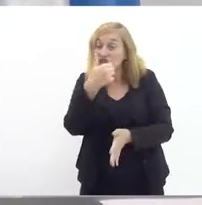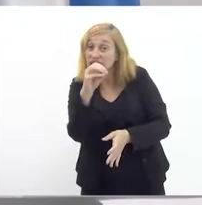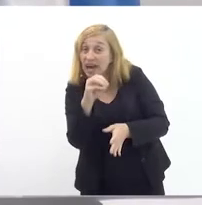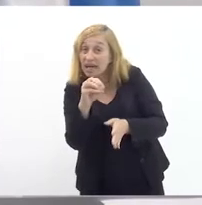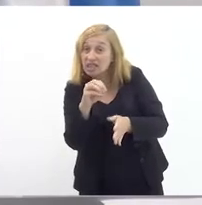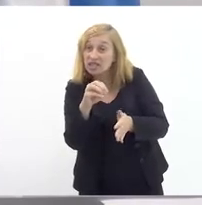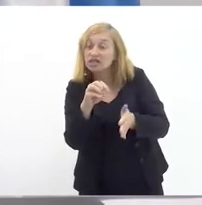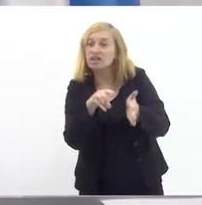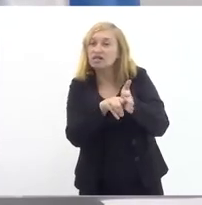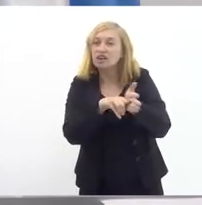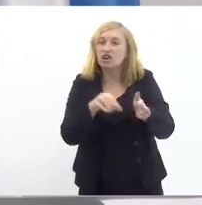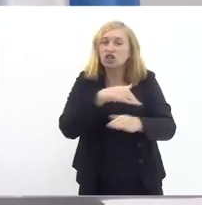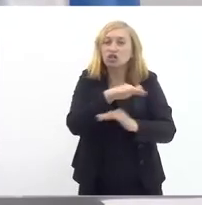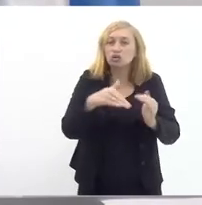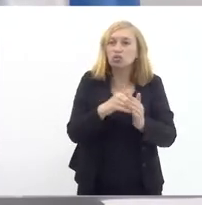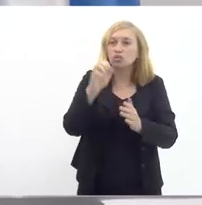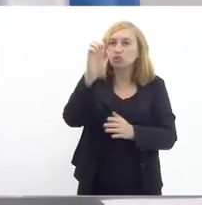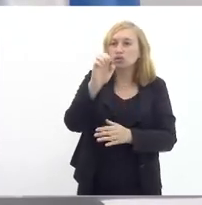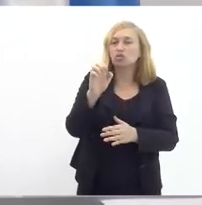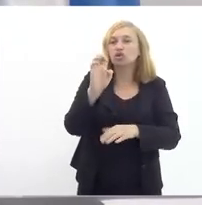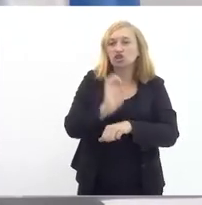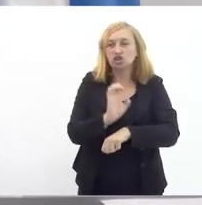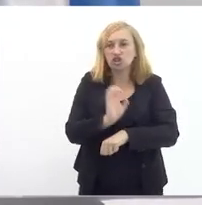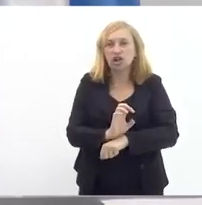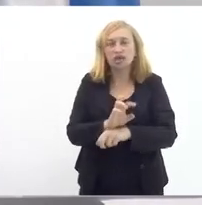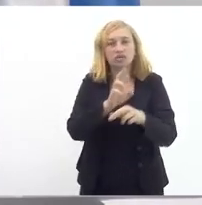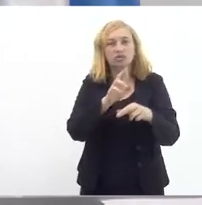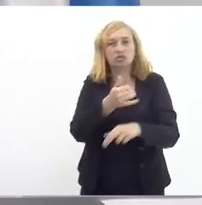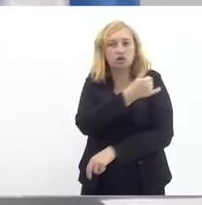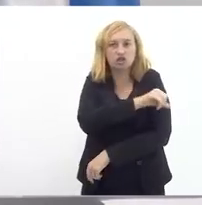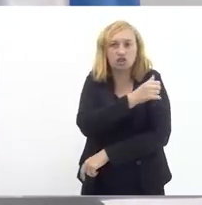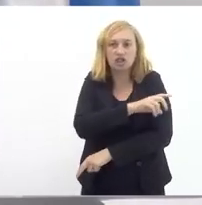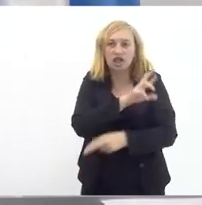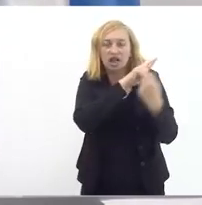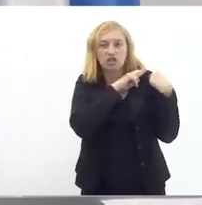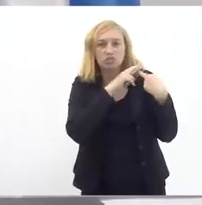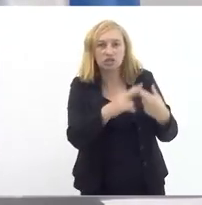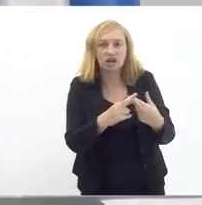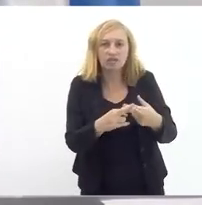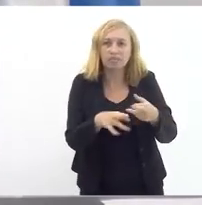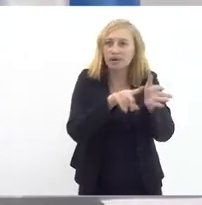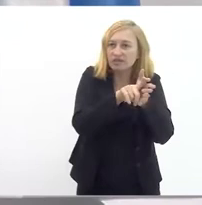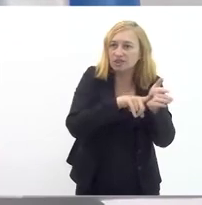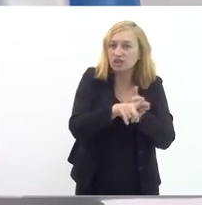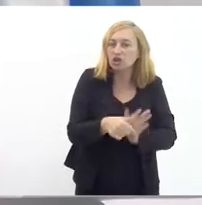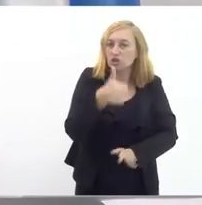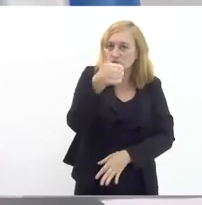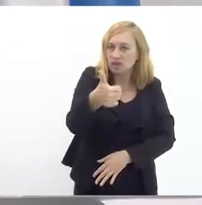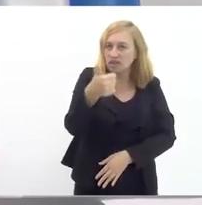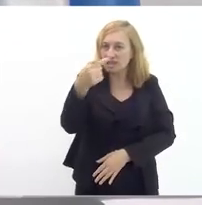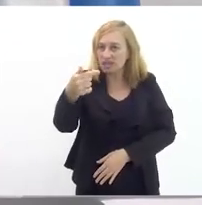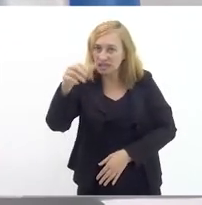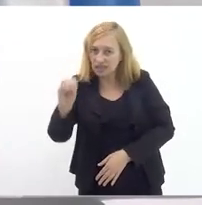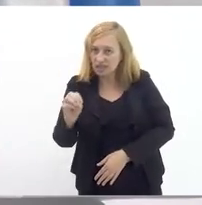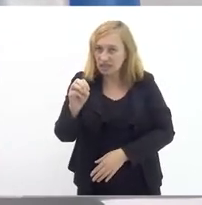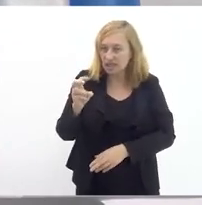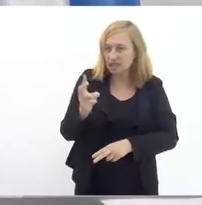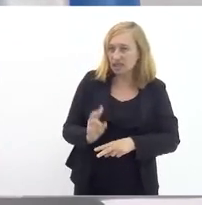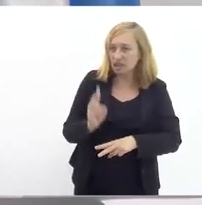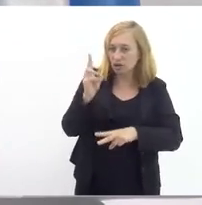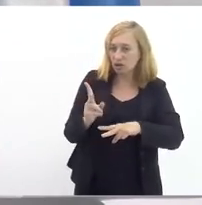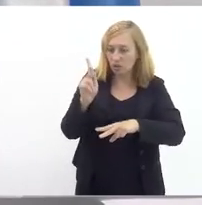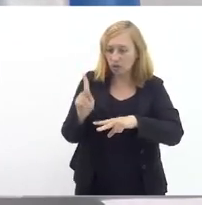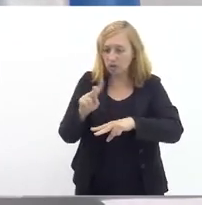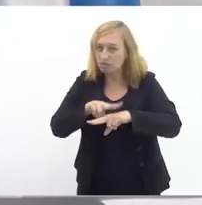todo o estado do Rio de Janeiro são responsáveis pela fiscalização de 270 quilômetros de malha ferroviária e 104 estações. Eu